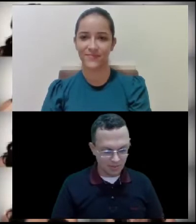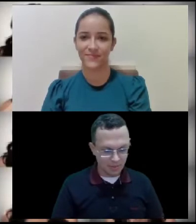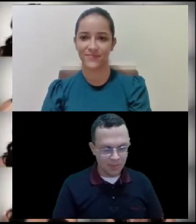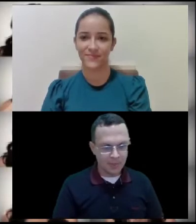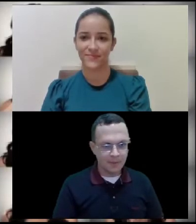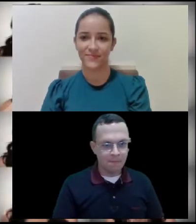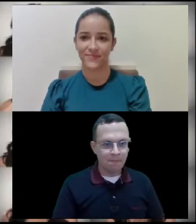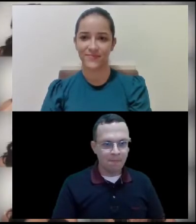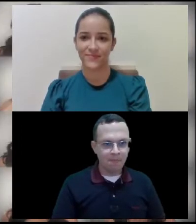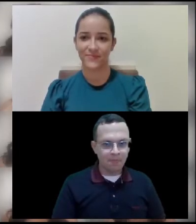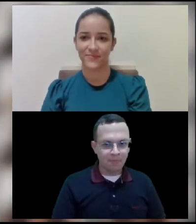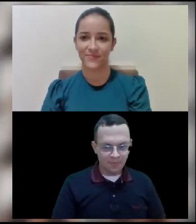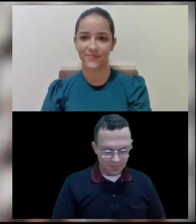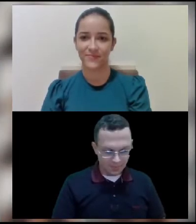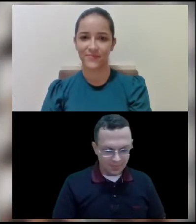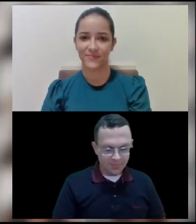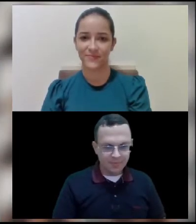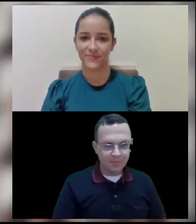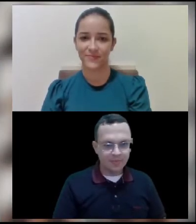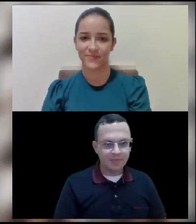também.